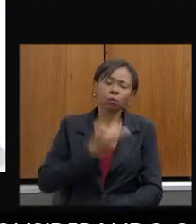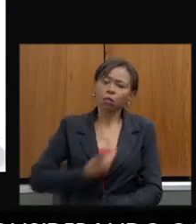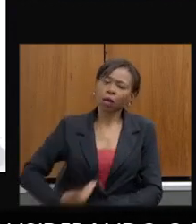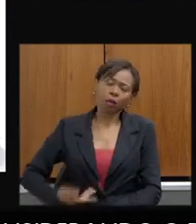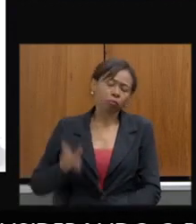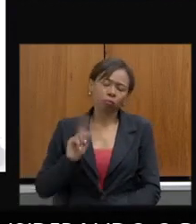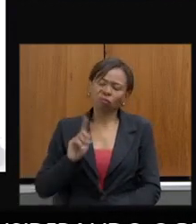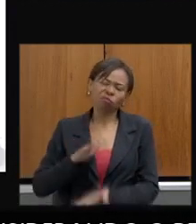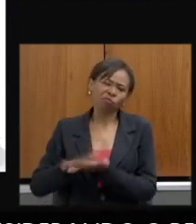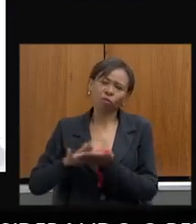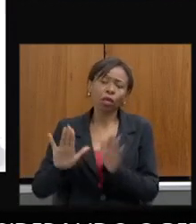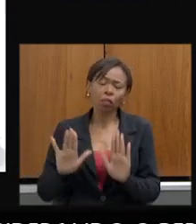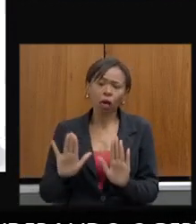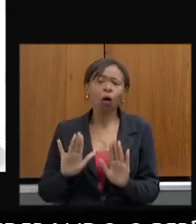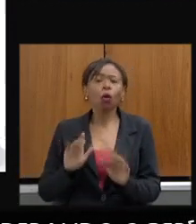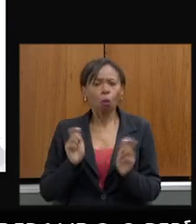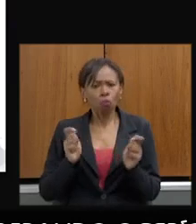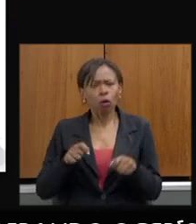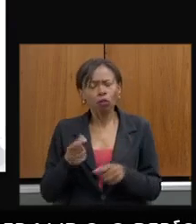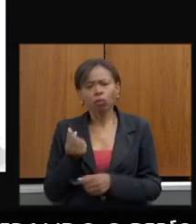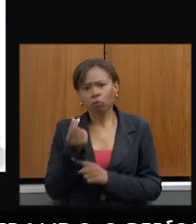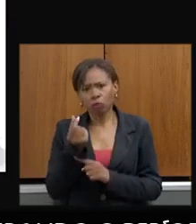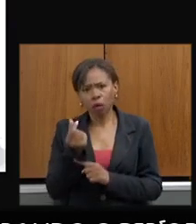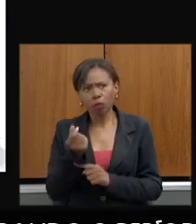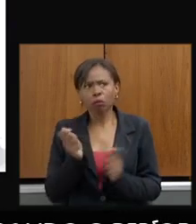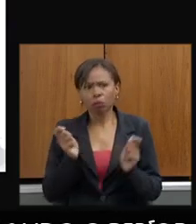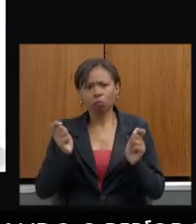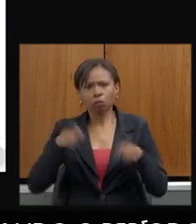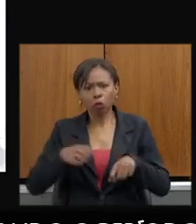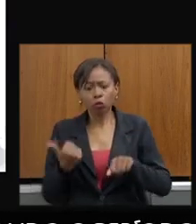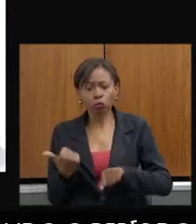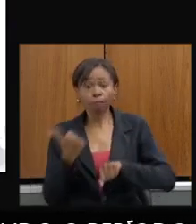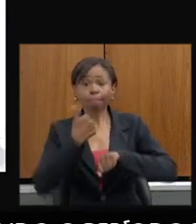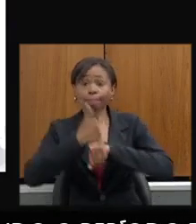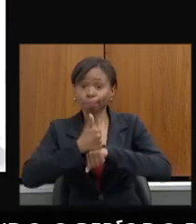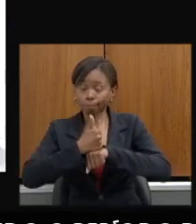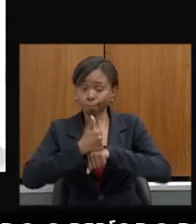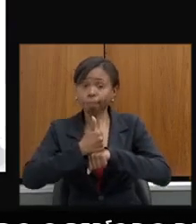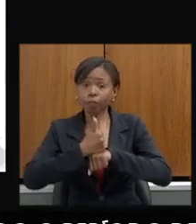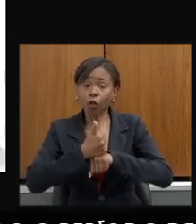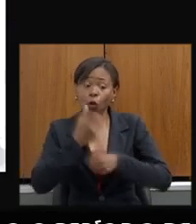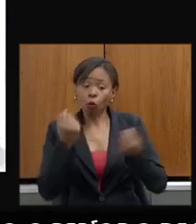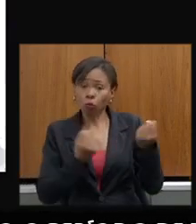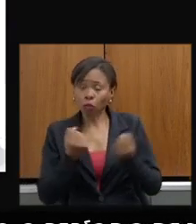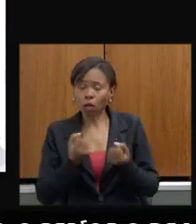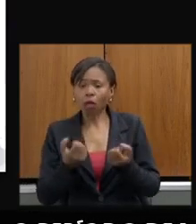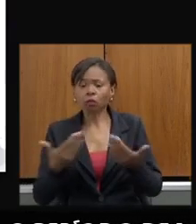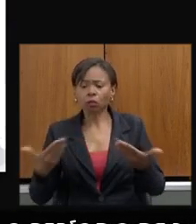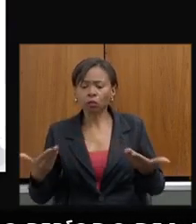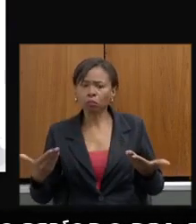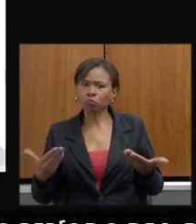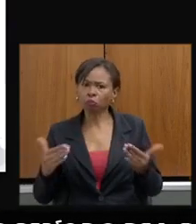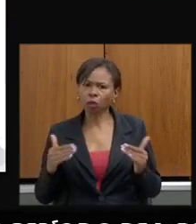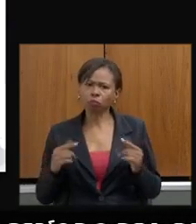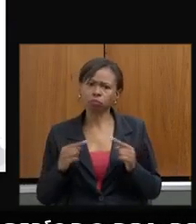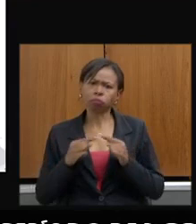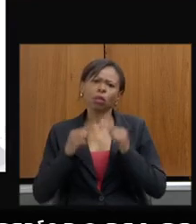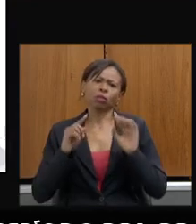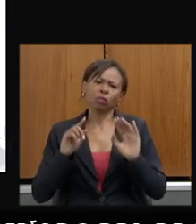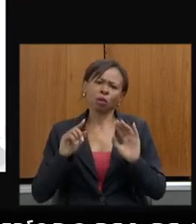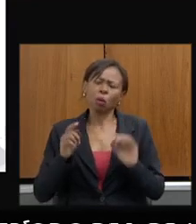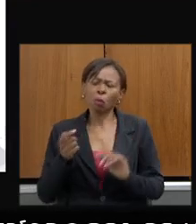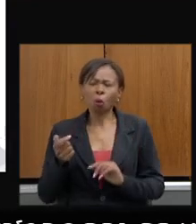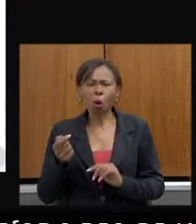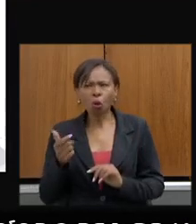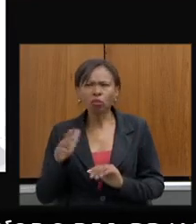que foi possível viabilizar uma substituição em número equivalente a diferença são de